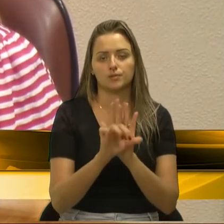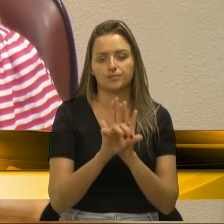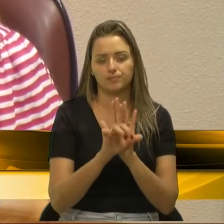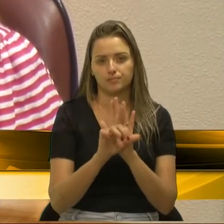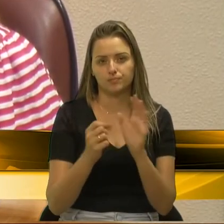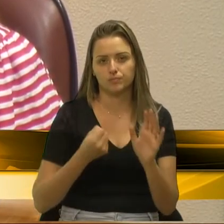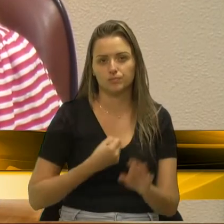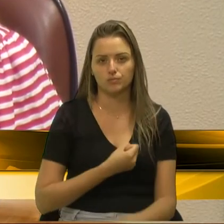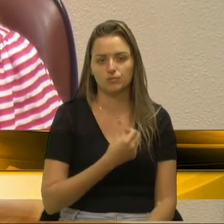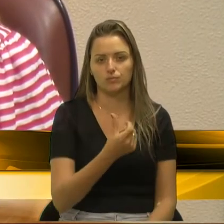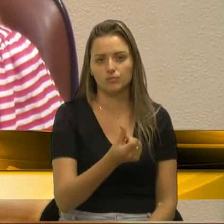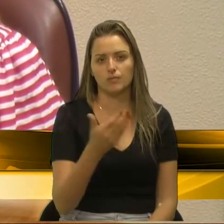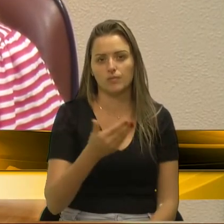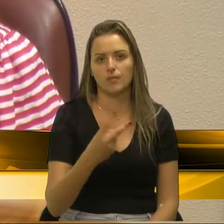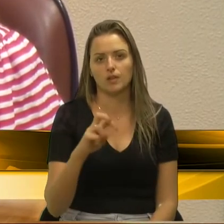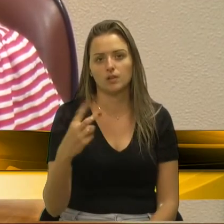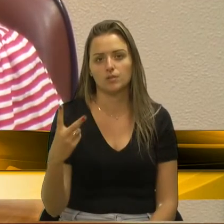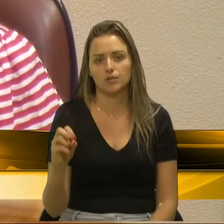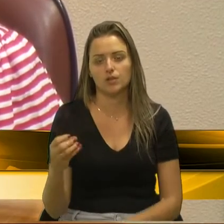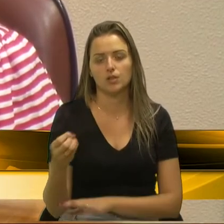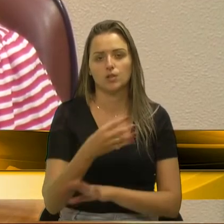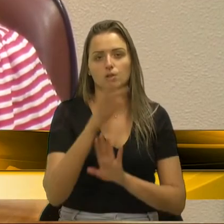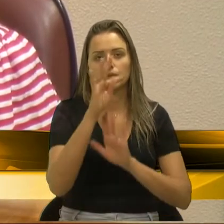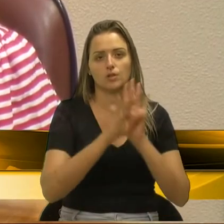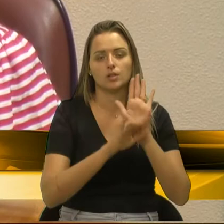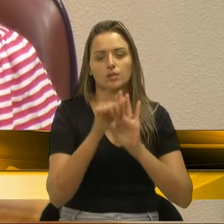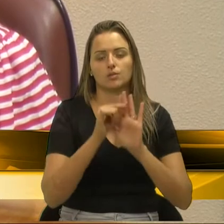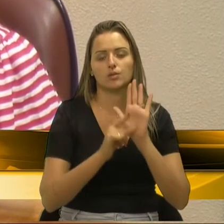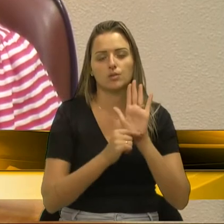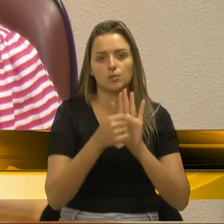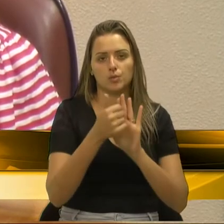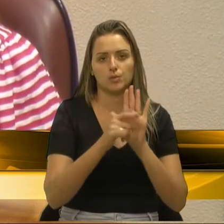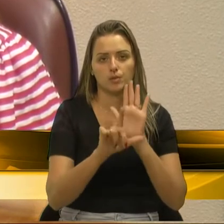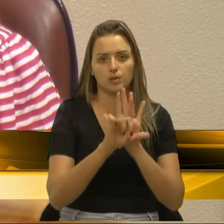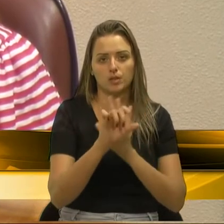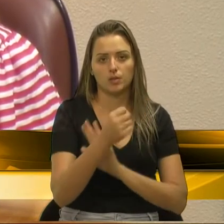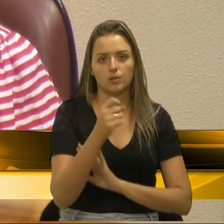número 6/2020, que dá nova redação ao artigo 1º da Lei número